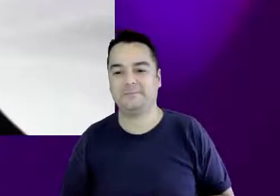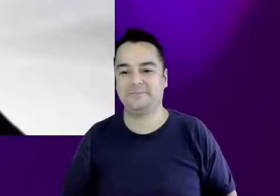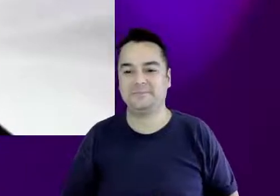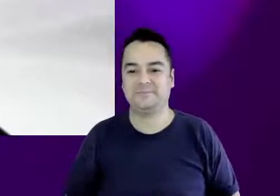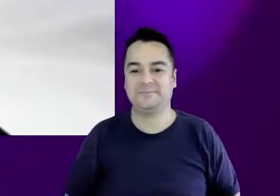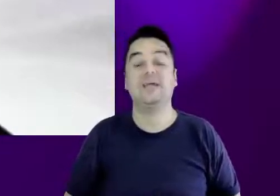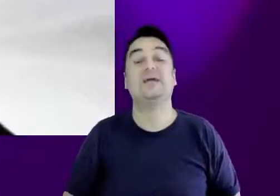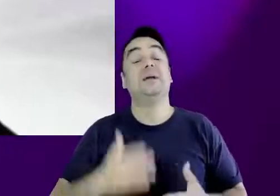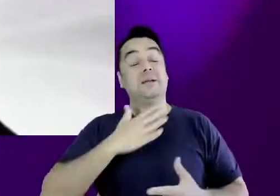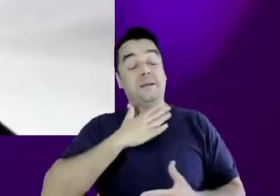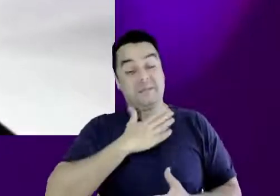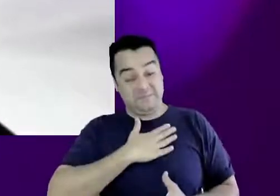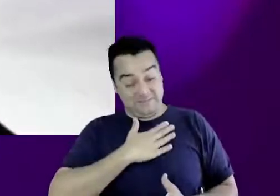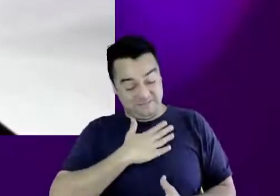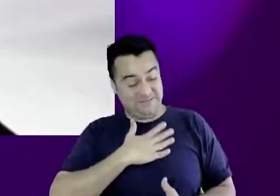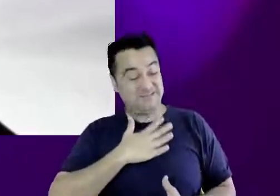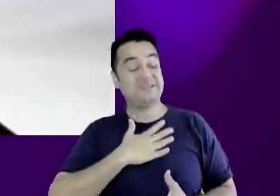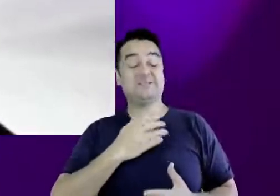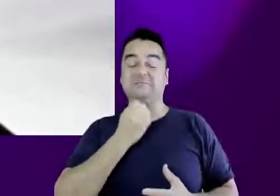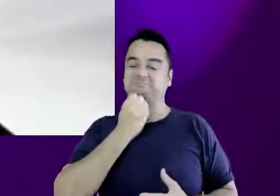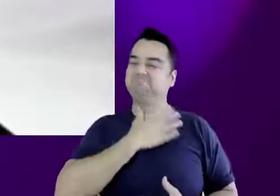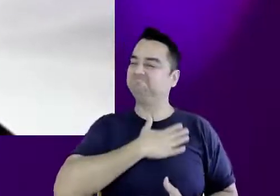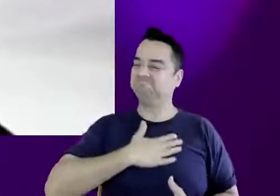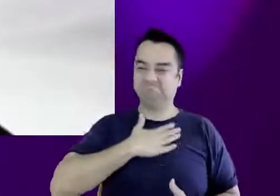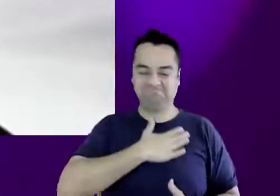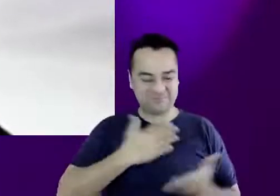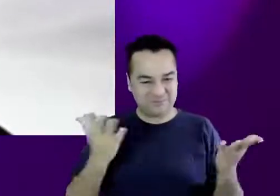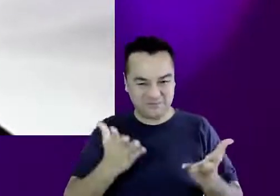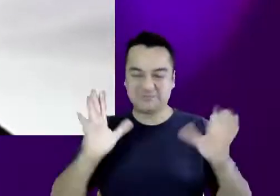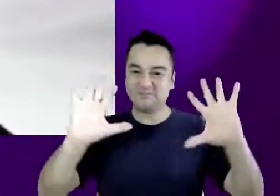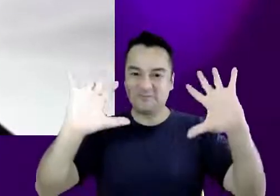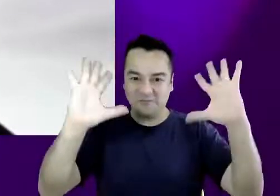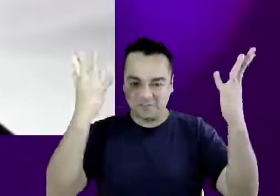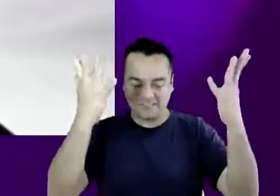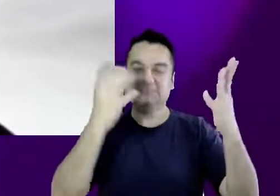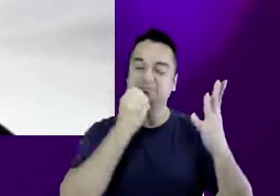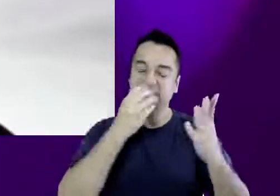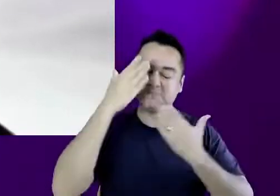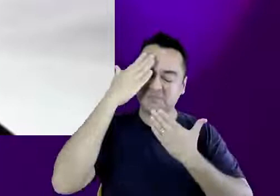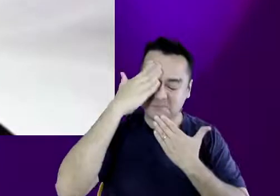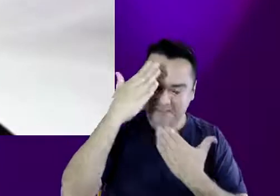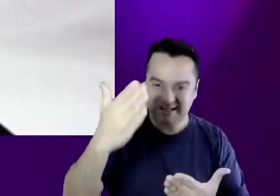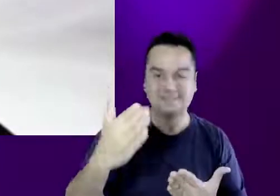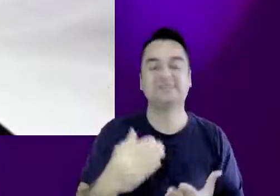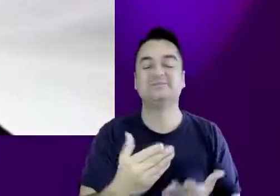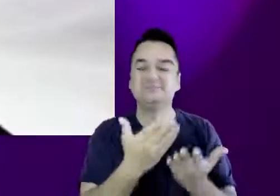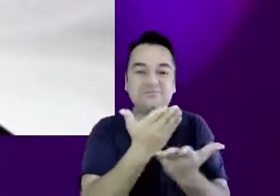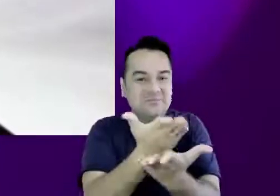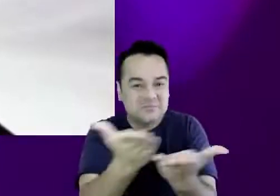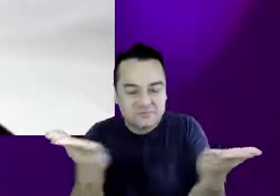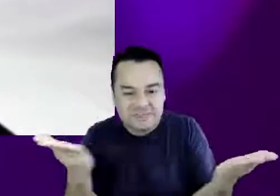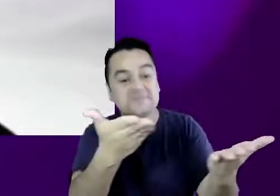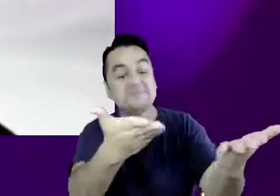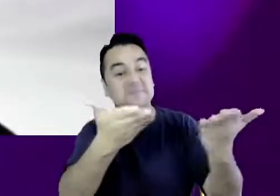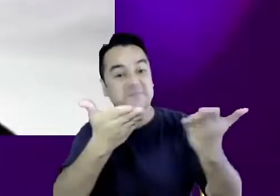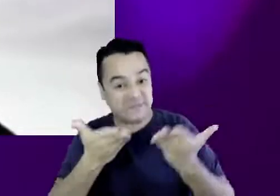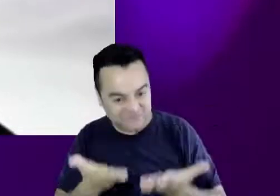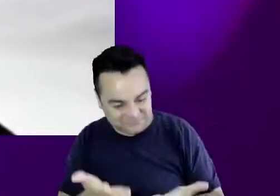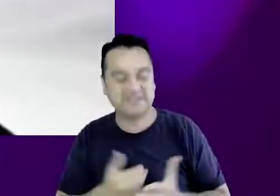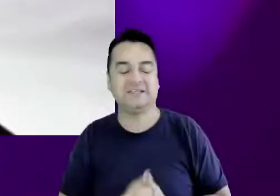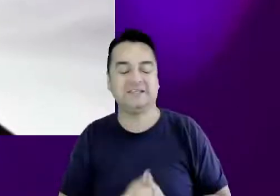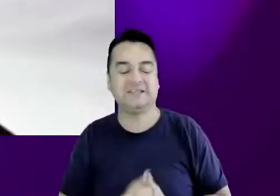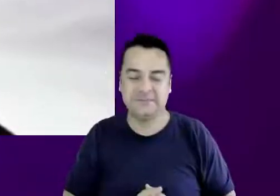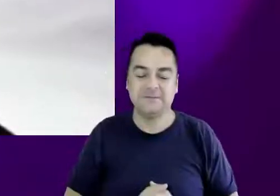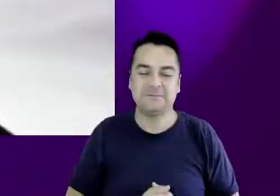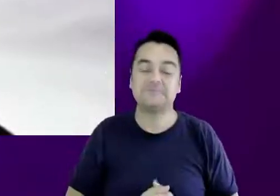Para mim é uma grande honra participar deste evento, muito obrigada. Sejam todos muito bem-vindos. E